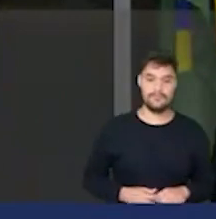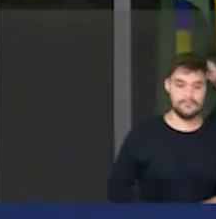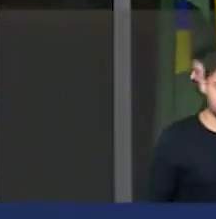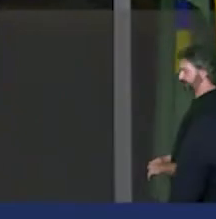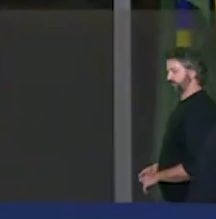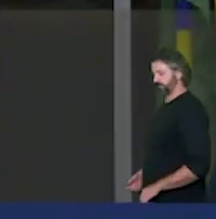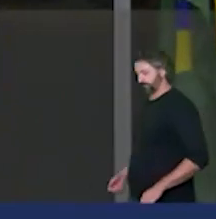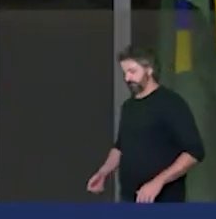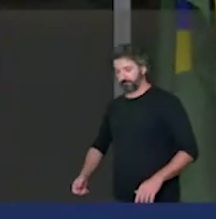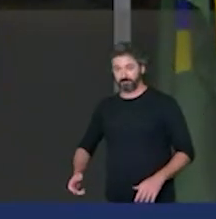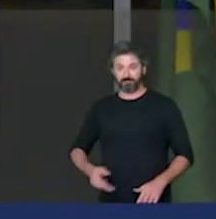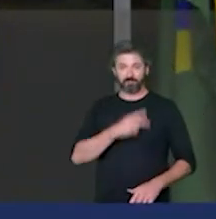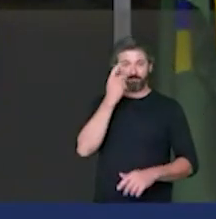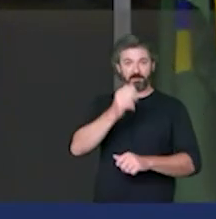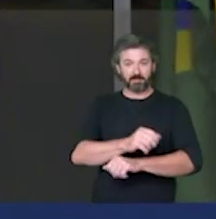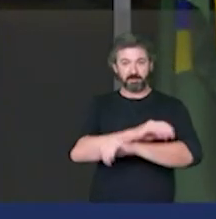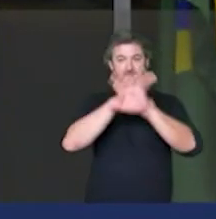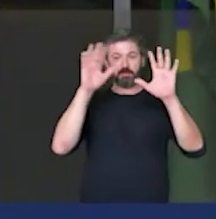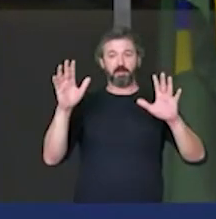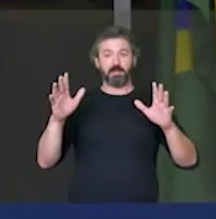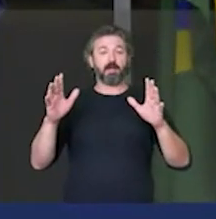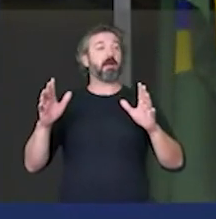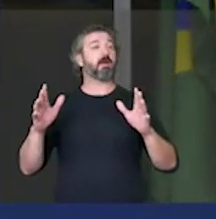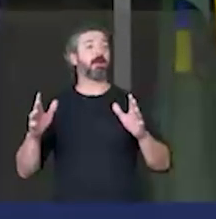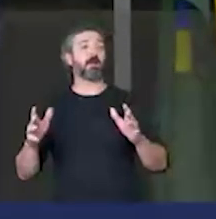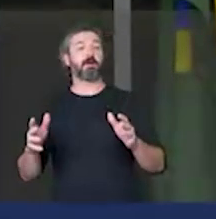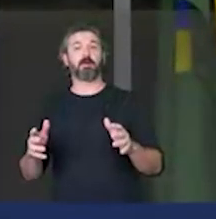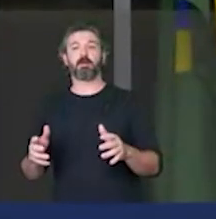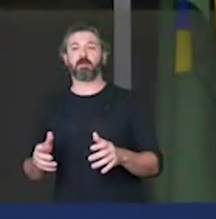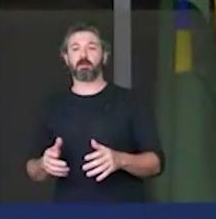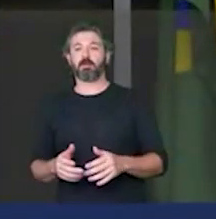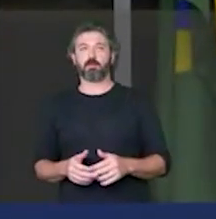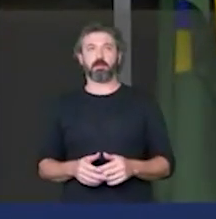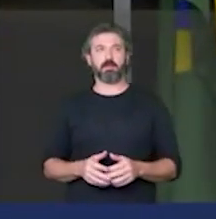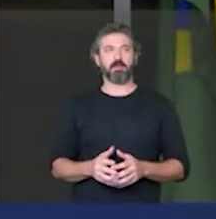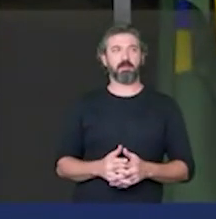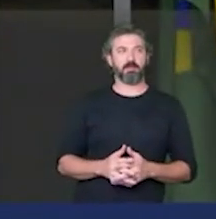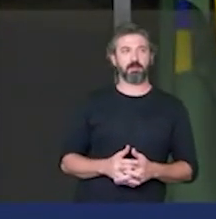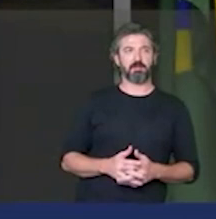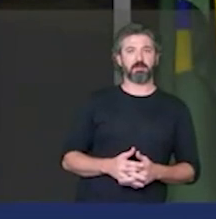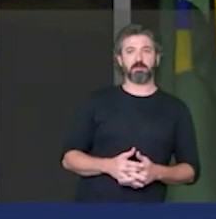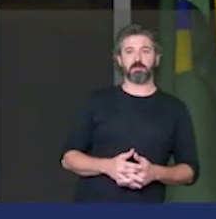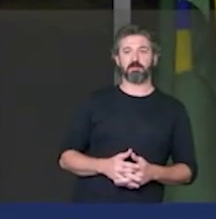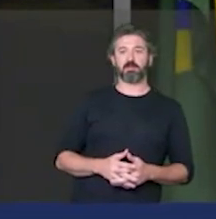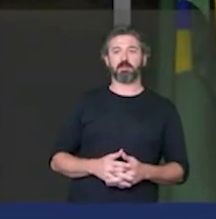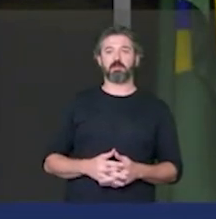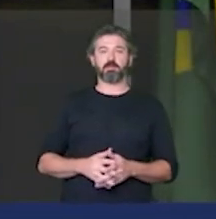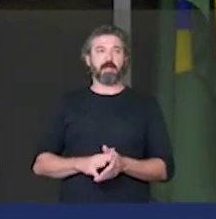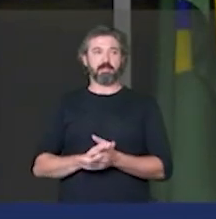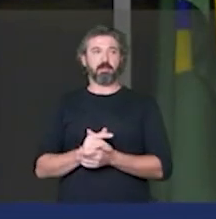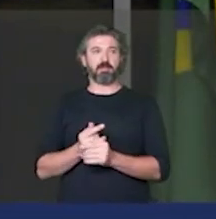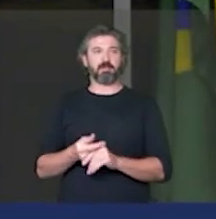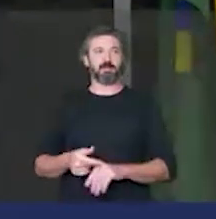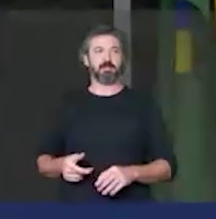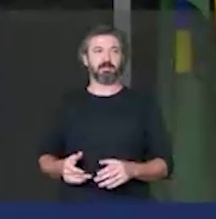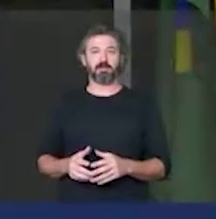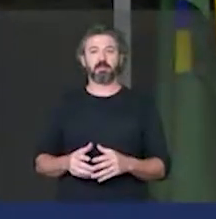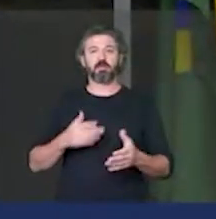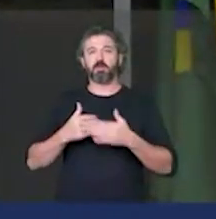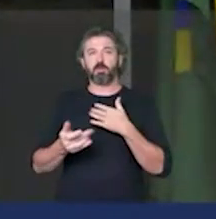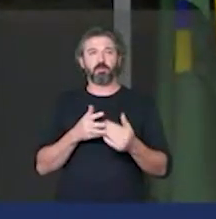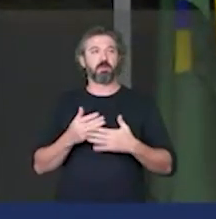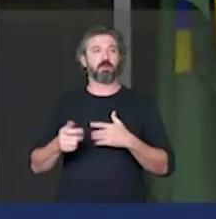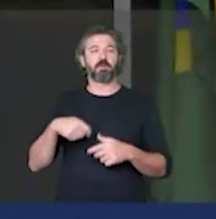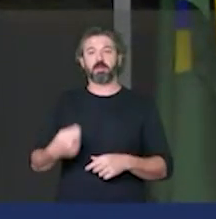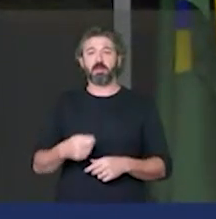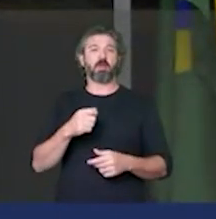aqui é que não houve nenhuma grande operação contra escândalo de corrupção, seja contra o PT, seja